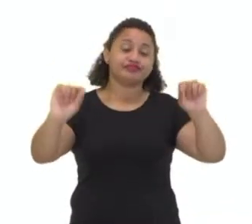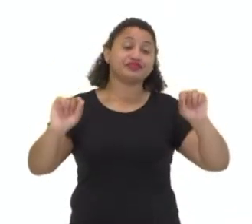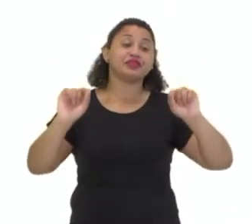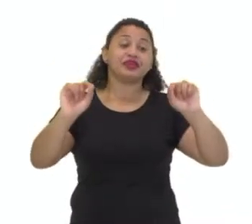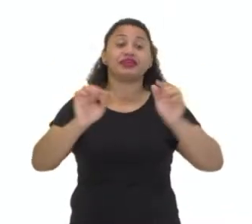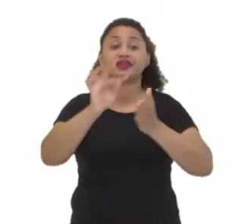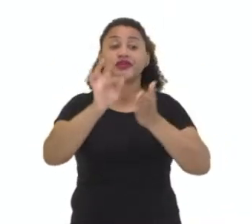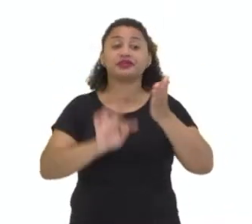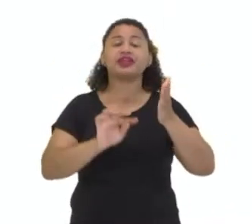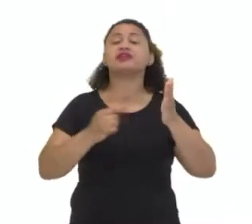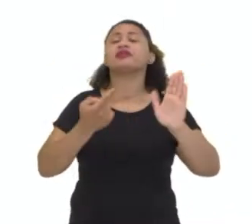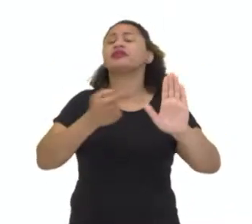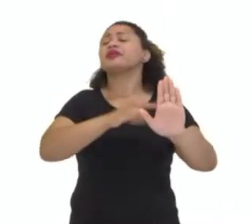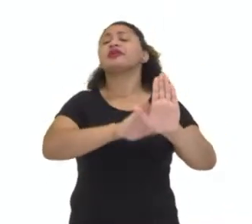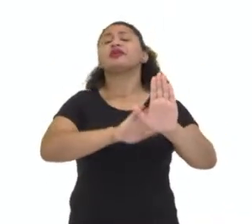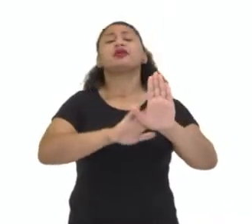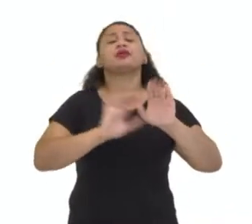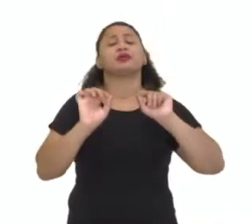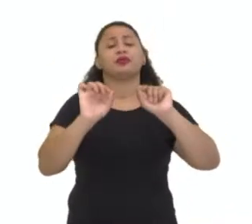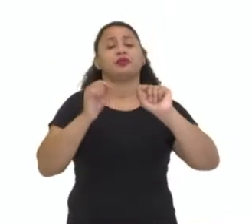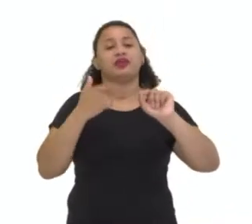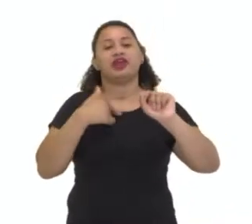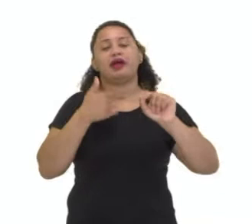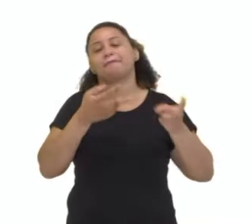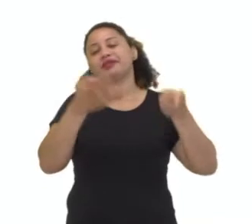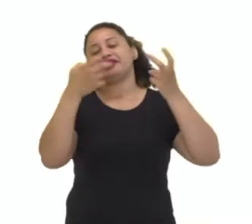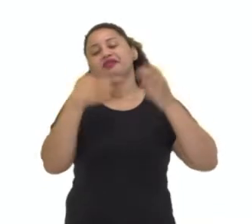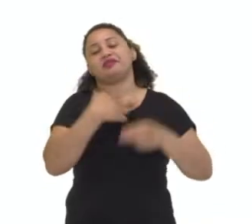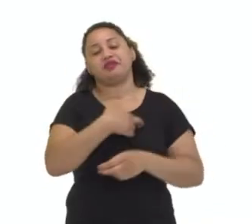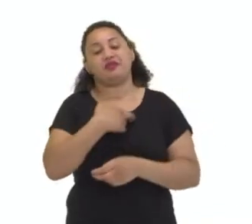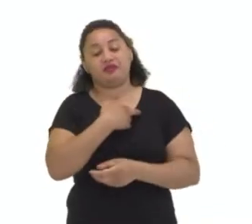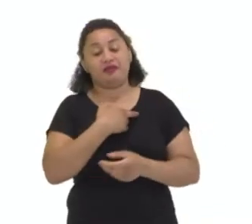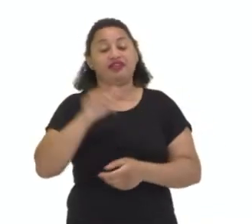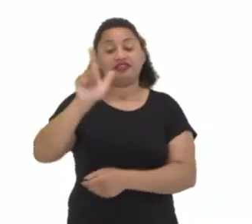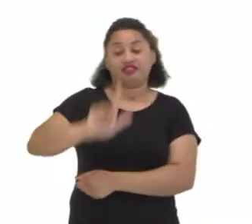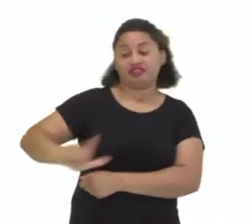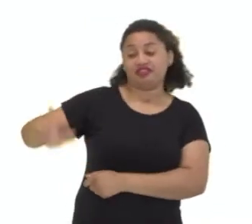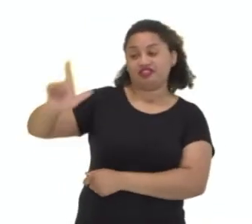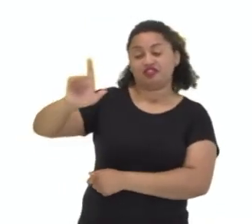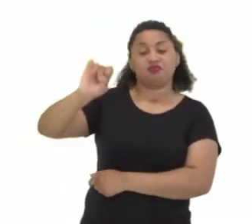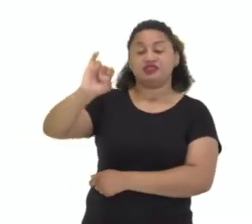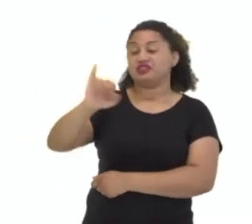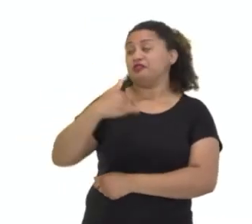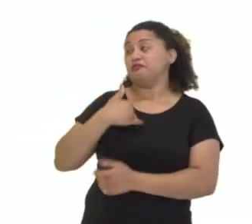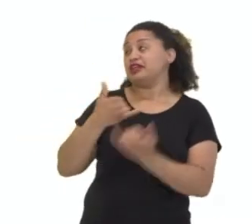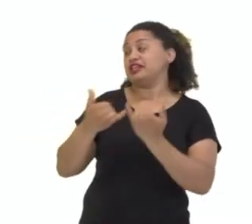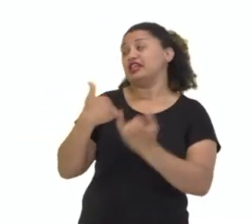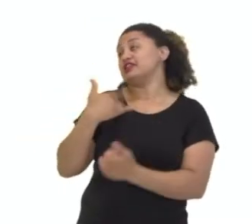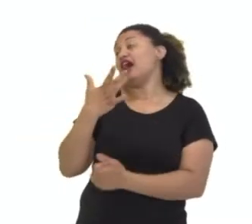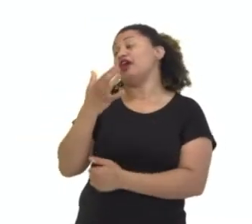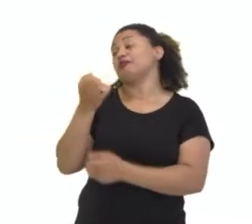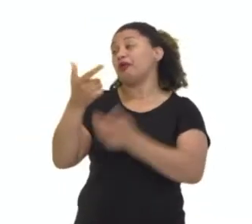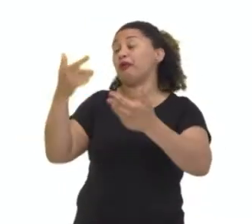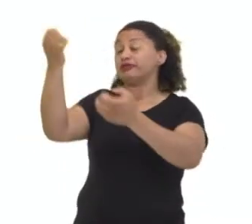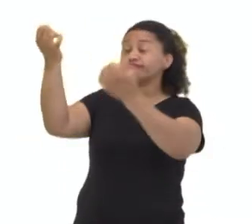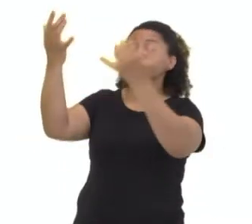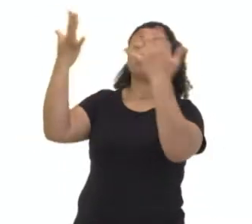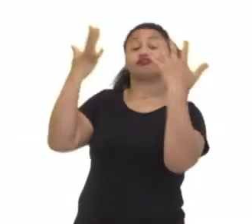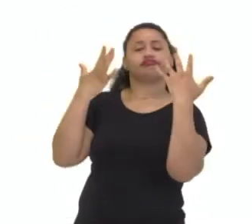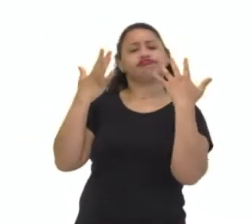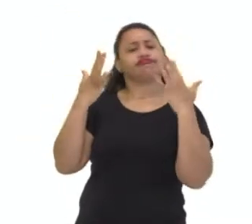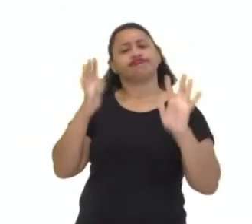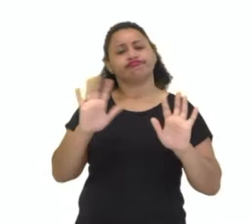texto ironiza? Ironiza a visão romântica da literatura como se ela fosse um dom. Então, o modo subjuntivo dos